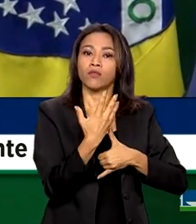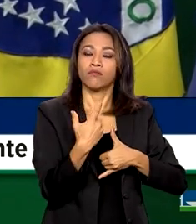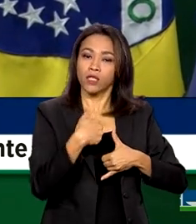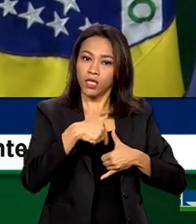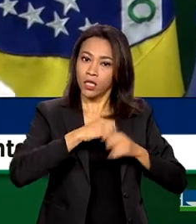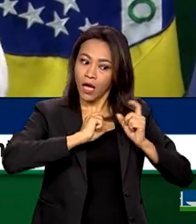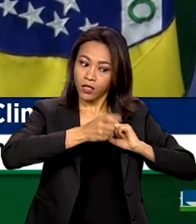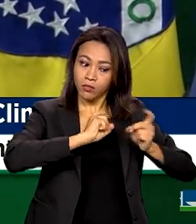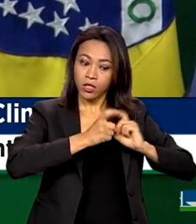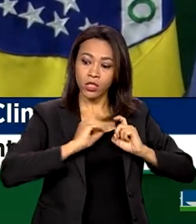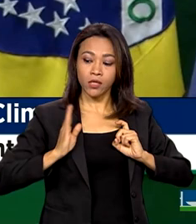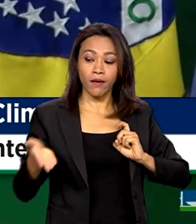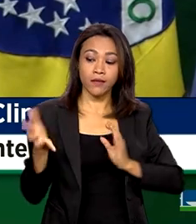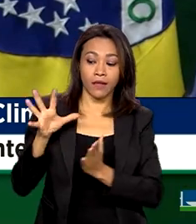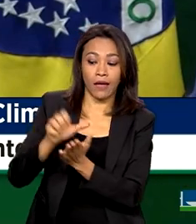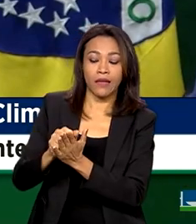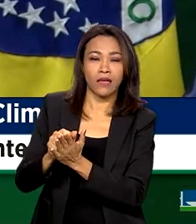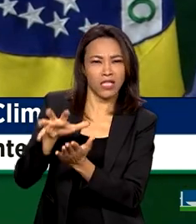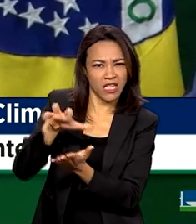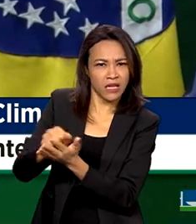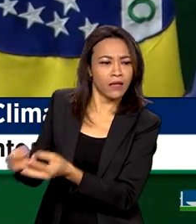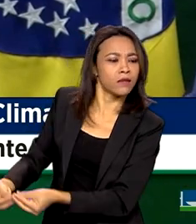brasileiro e levá-lo para o Ministério da Agricultura